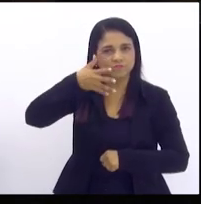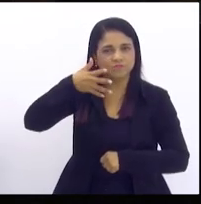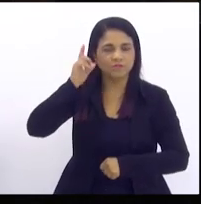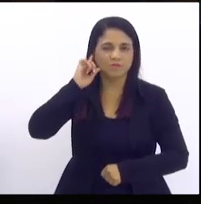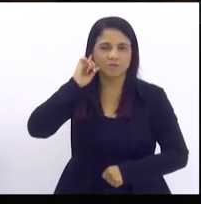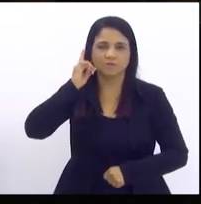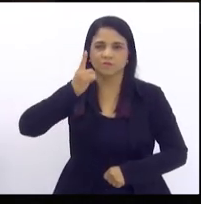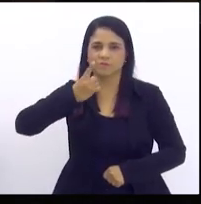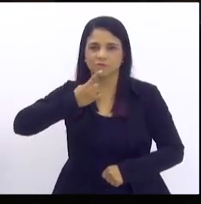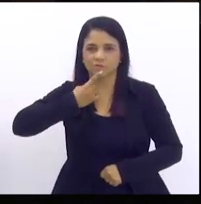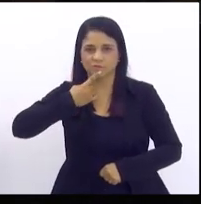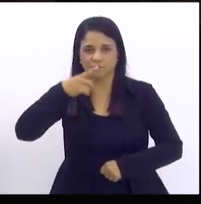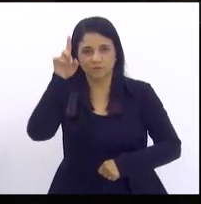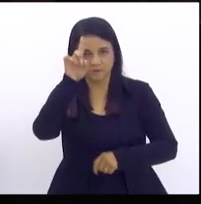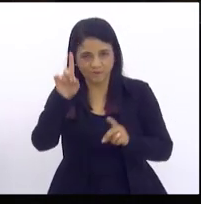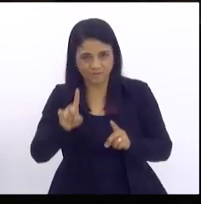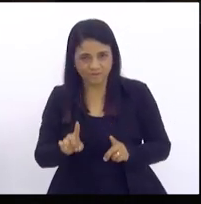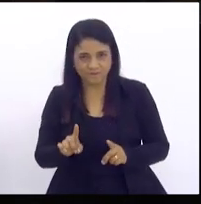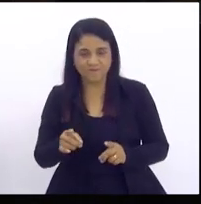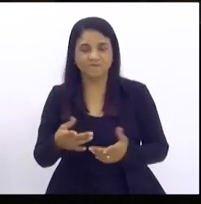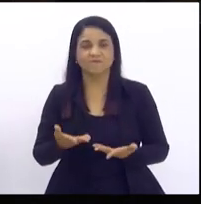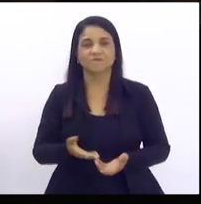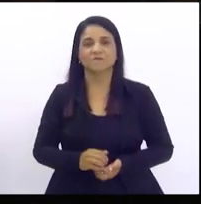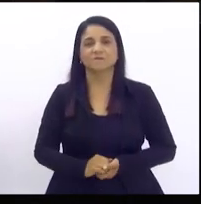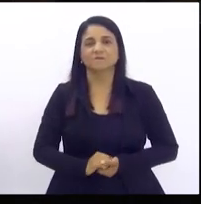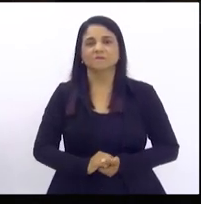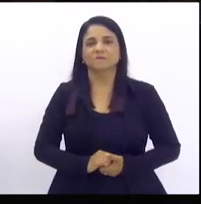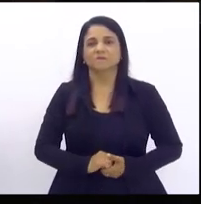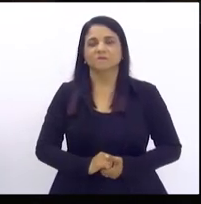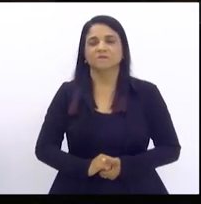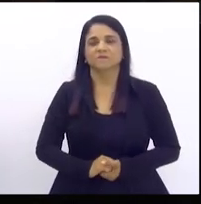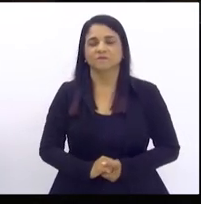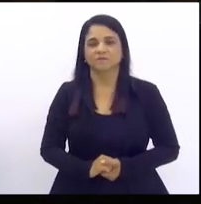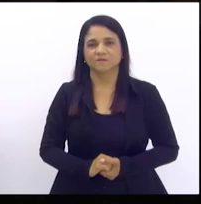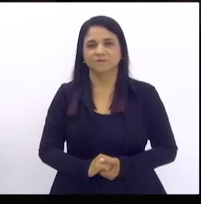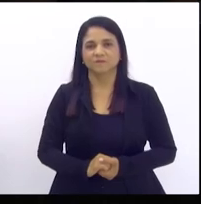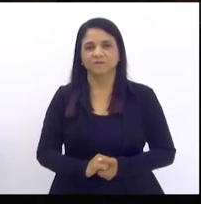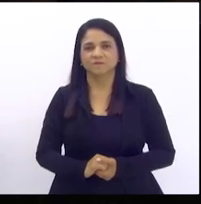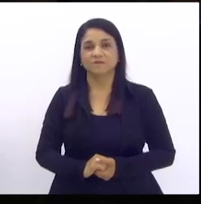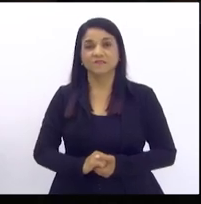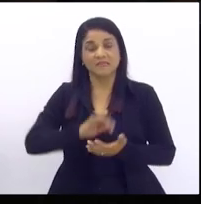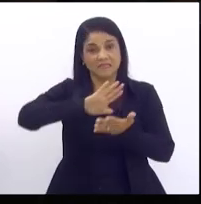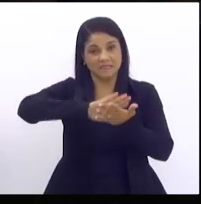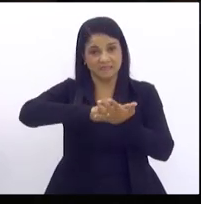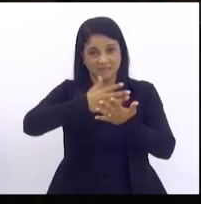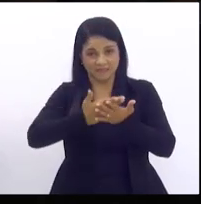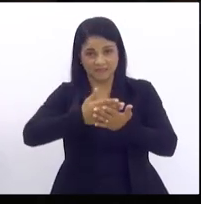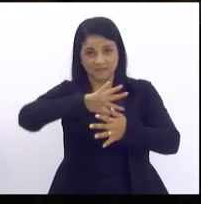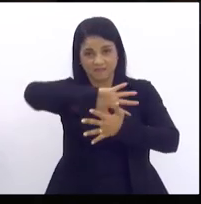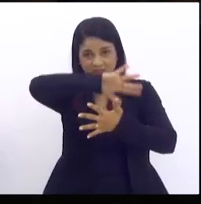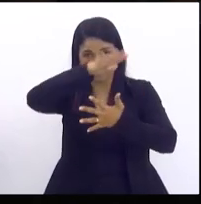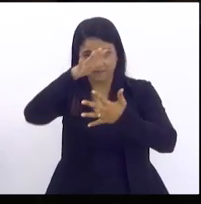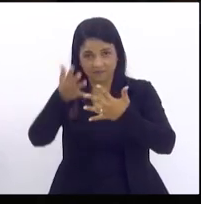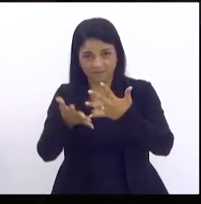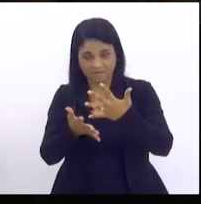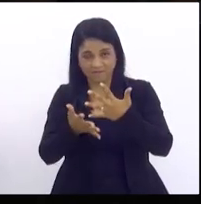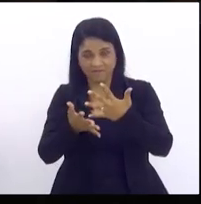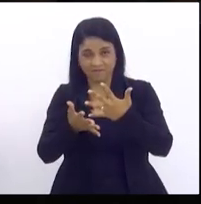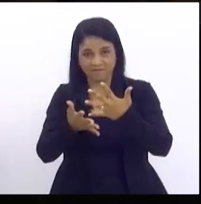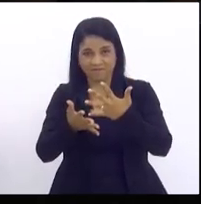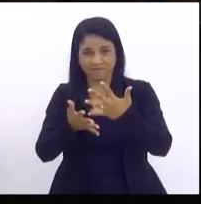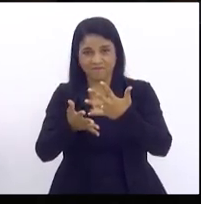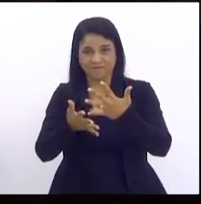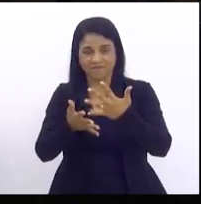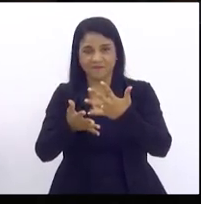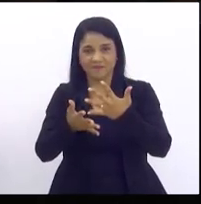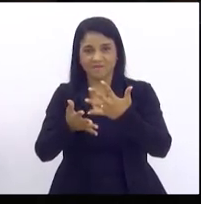deficientes auditivos. Aliás, língua de Libras tem muito a ver com o